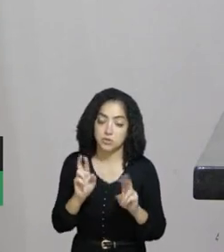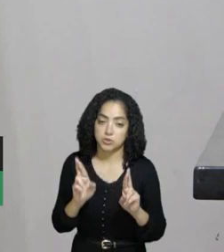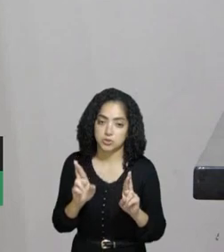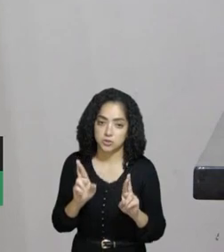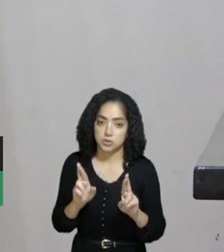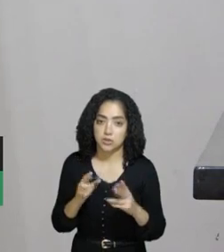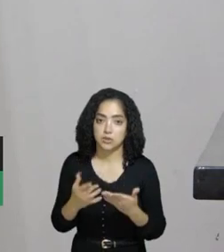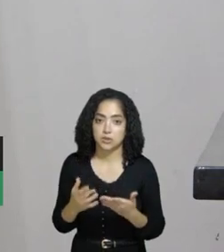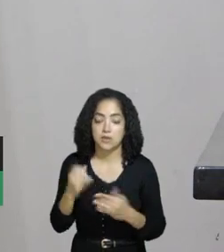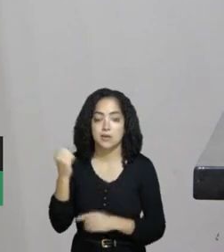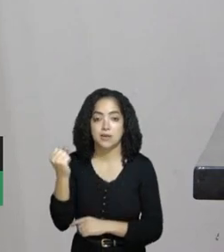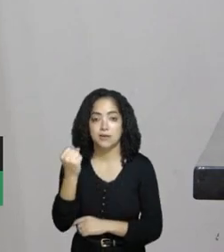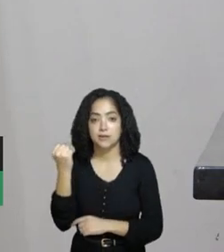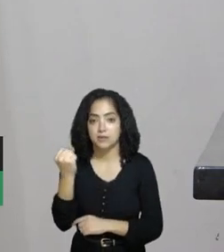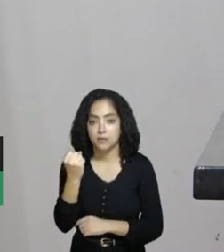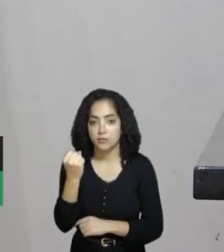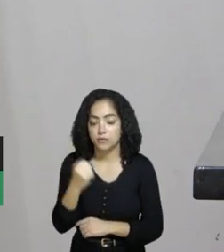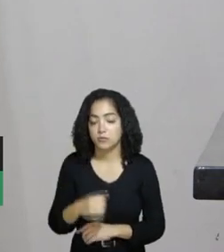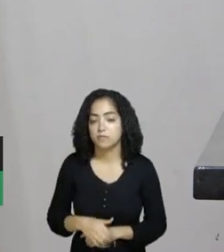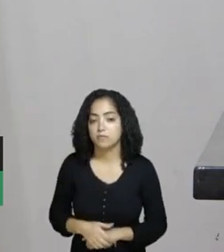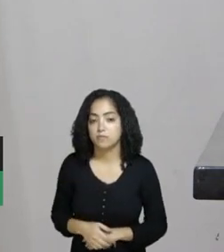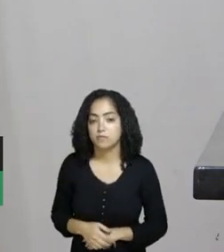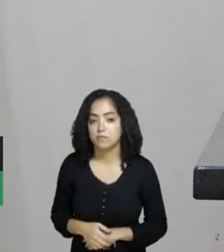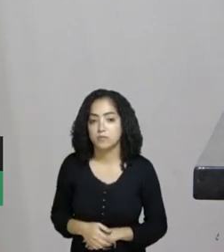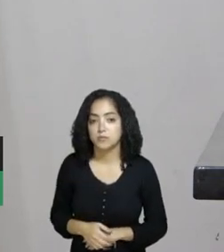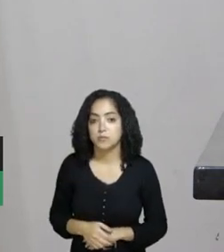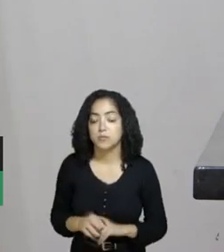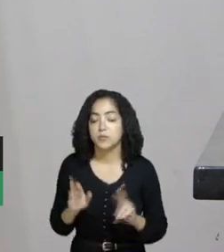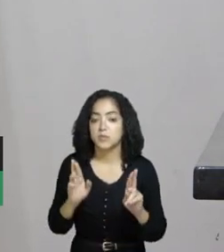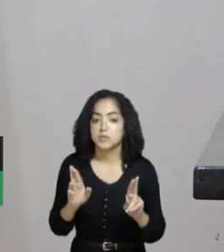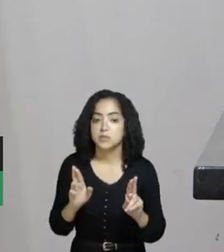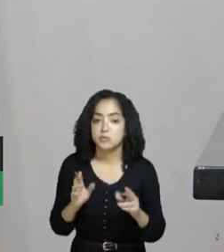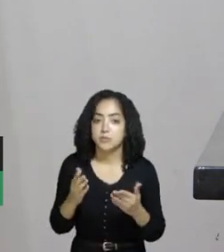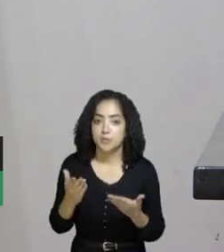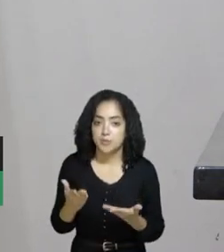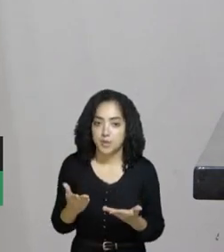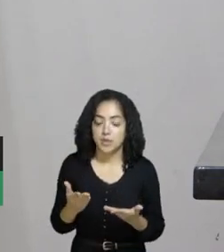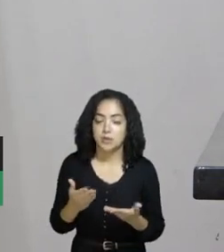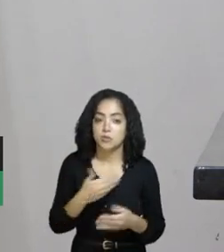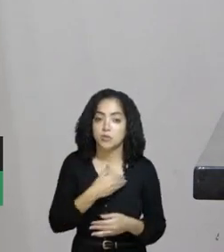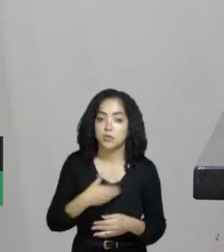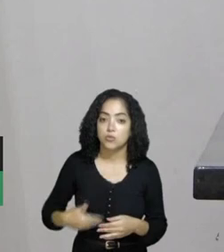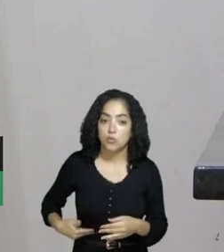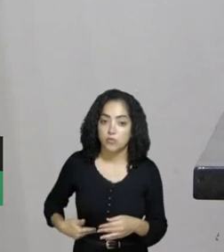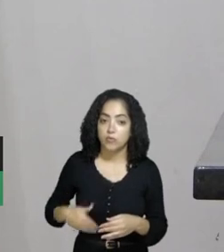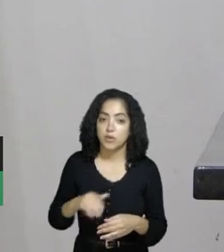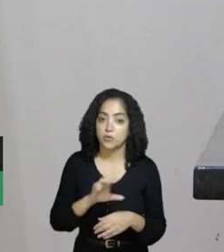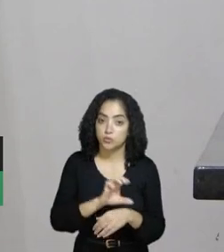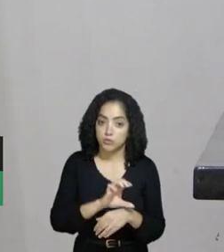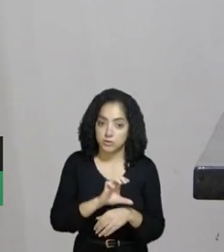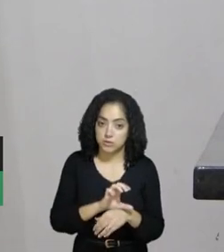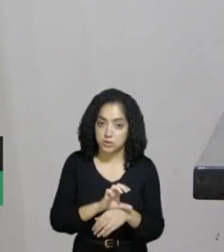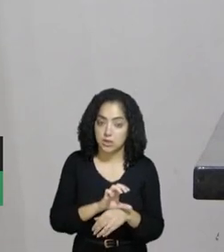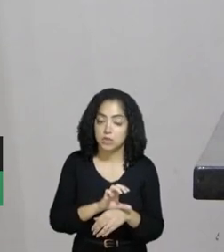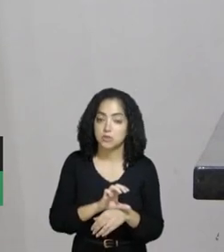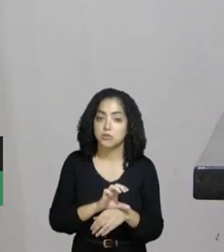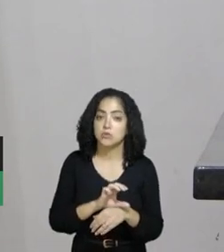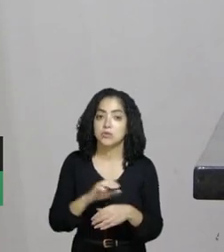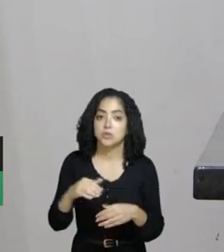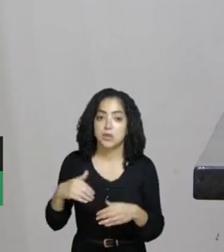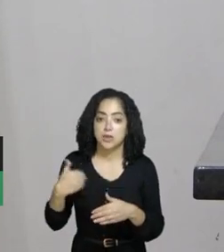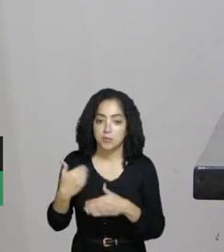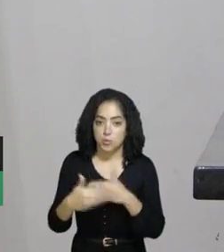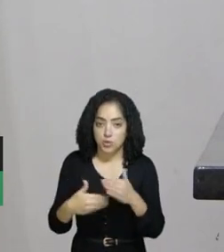grave o que nós vamos viver. Espero que o governo do estado, nas próximas semanas, após passar essa